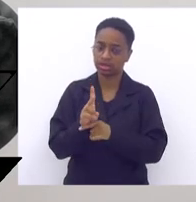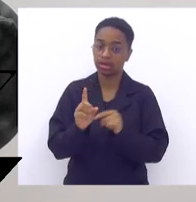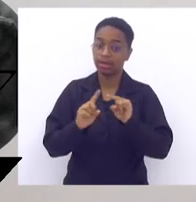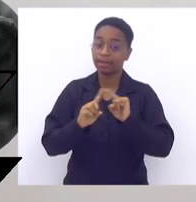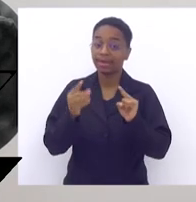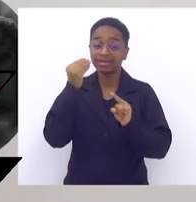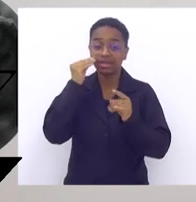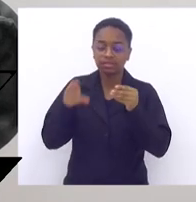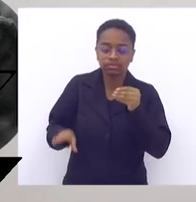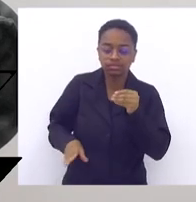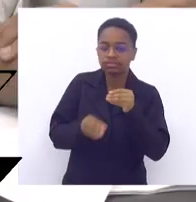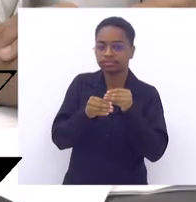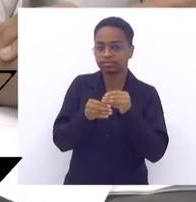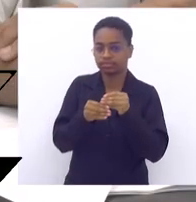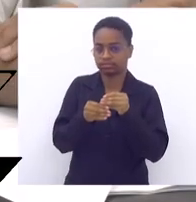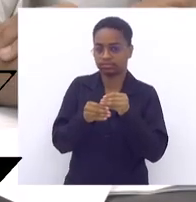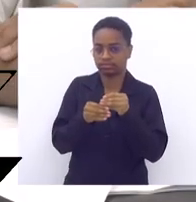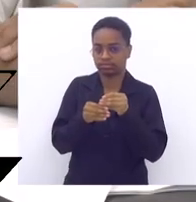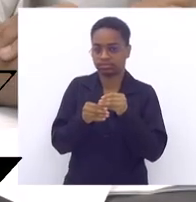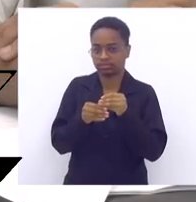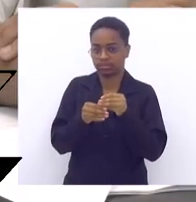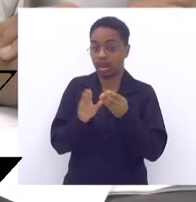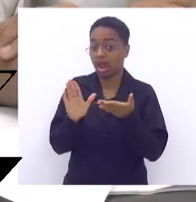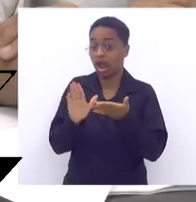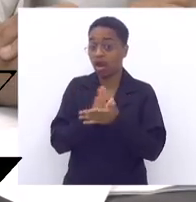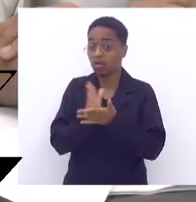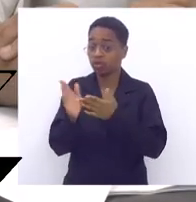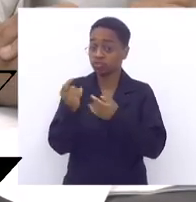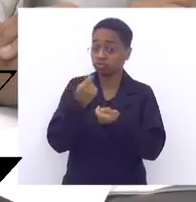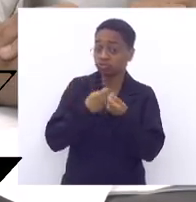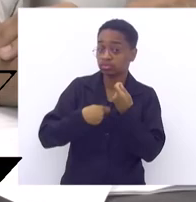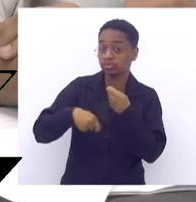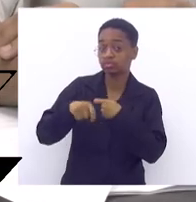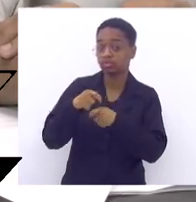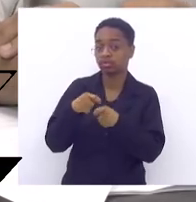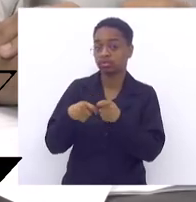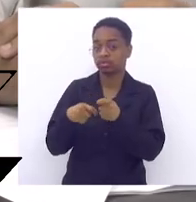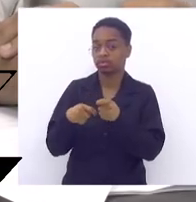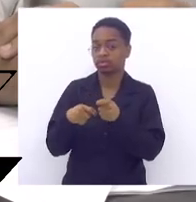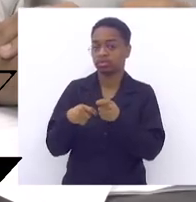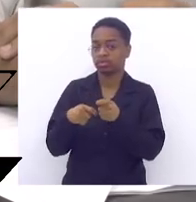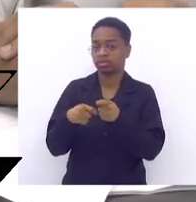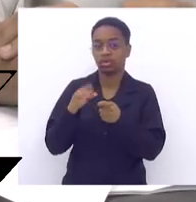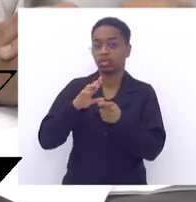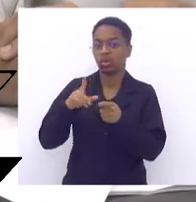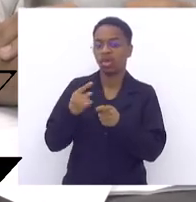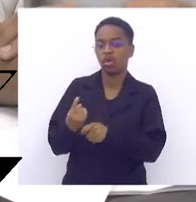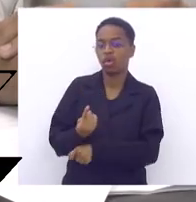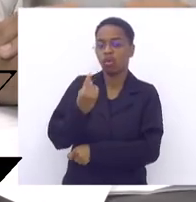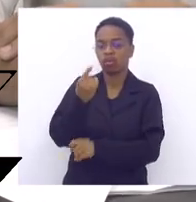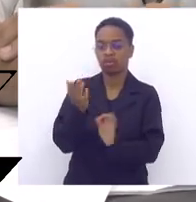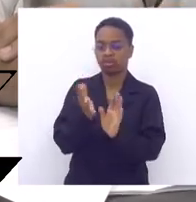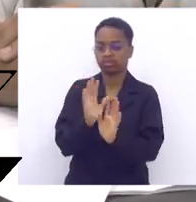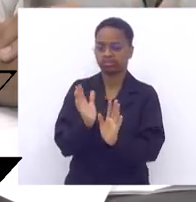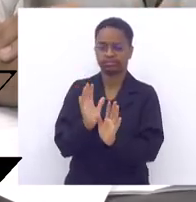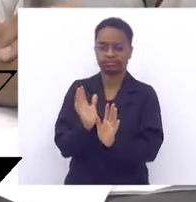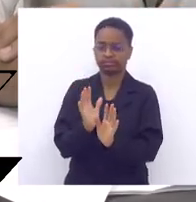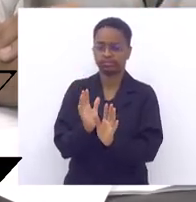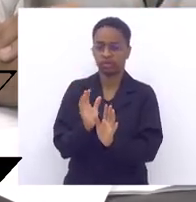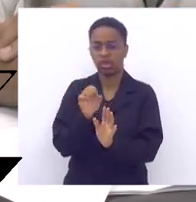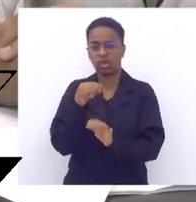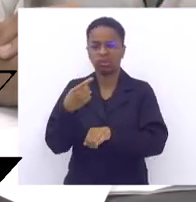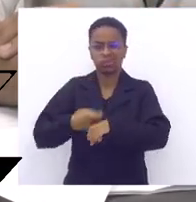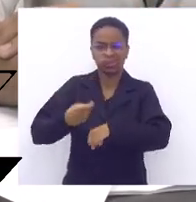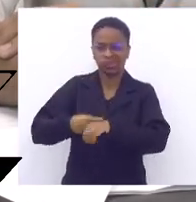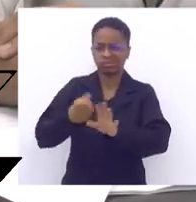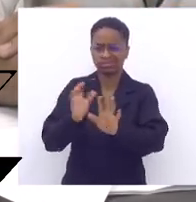Coloca algumas poucas negociadas, não exclusivas e completamente